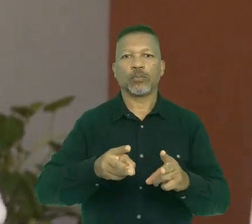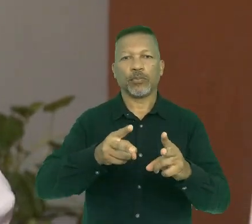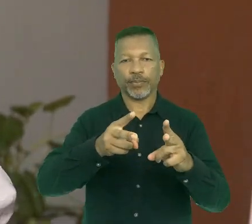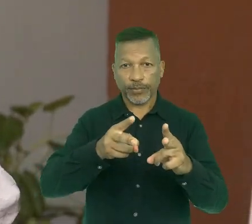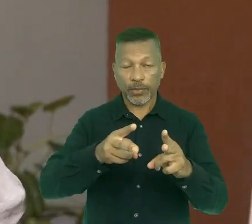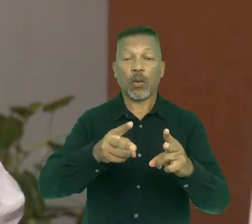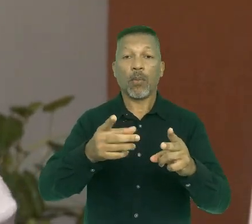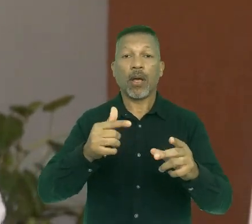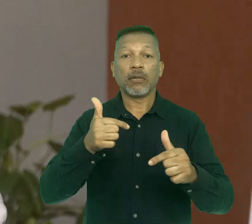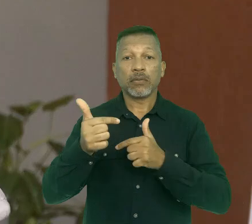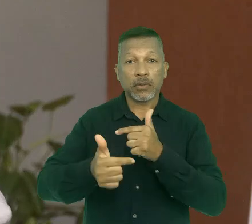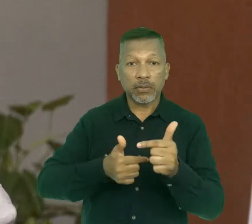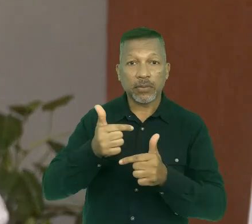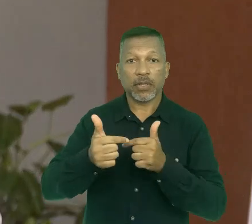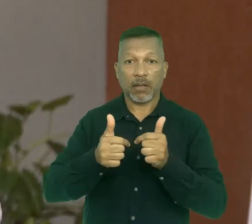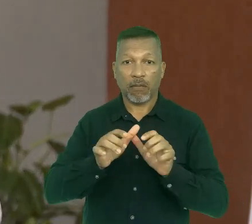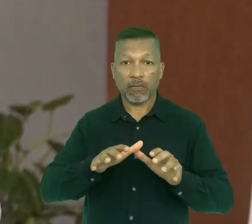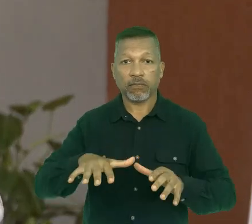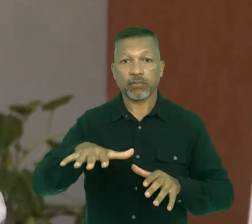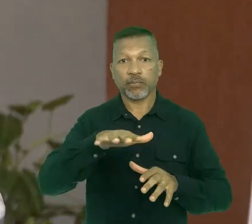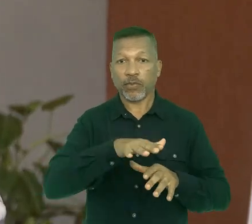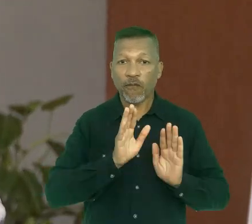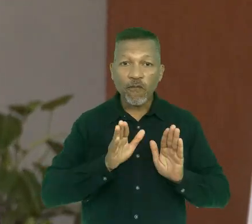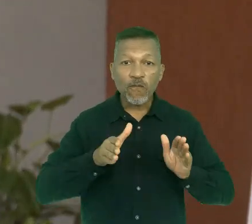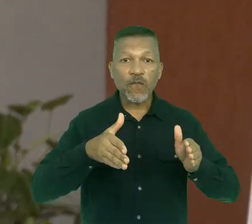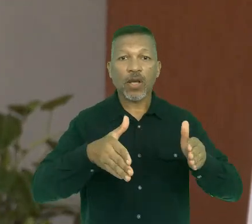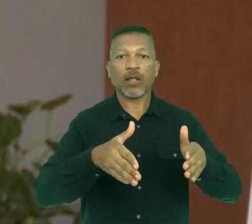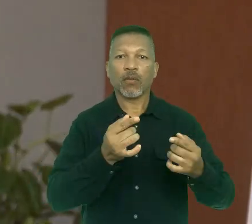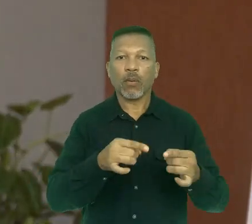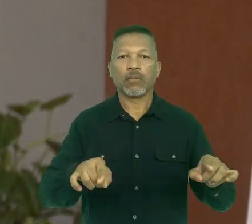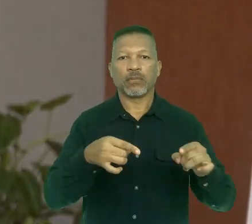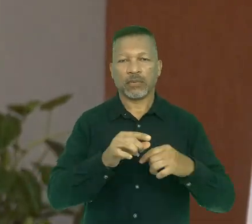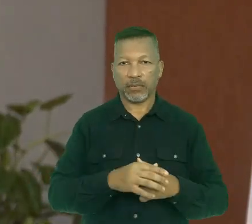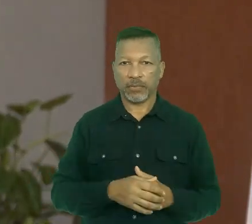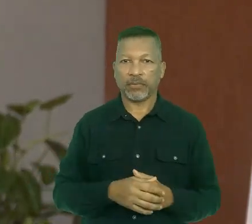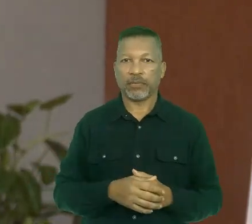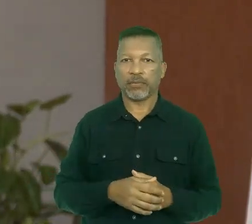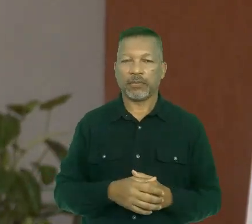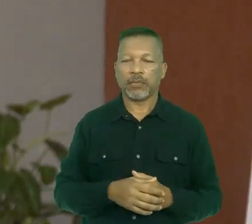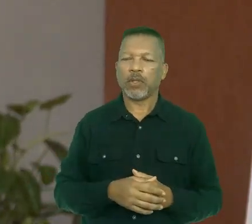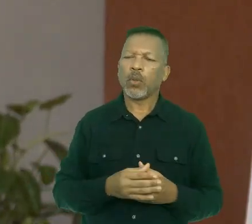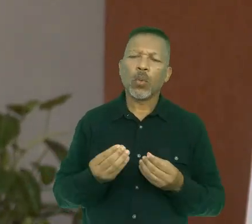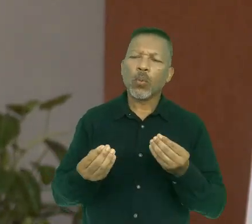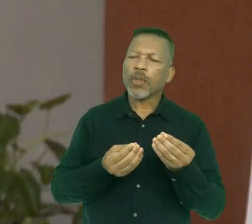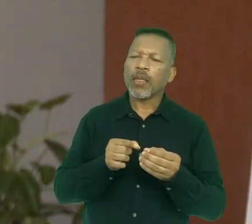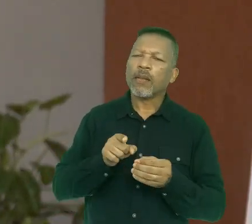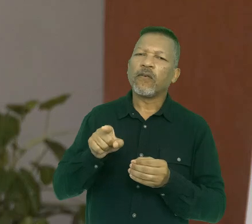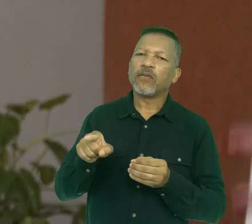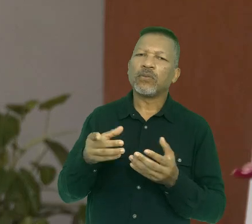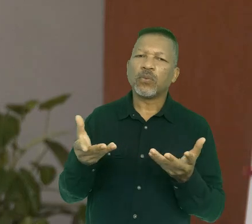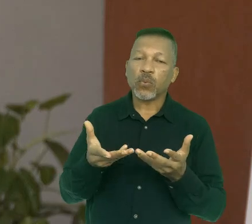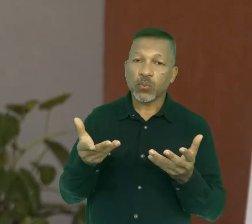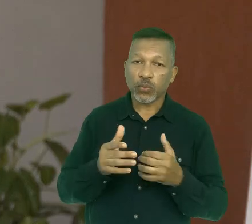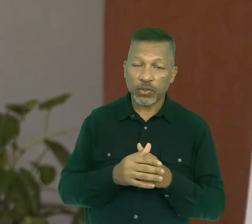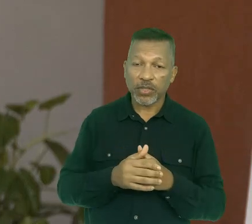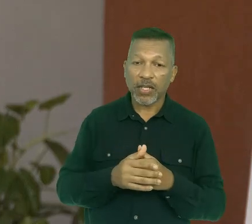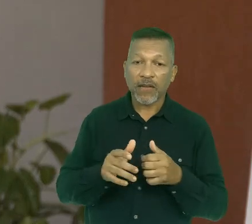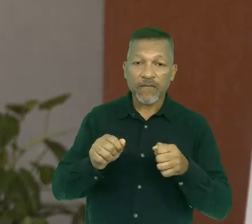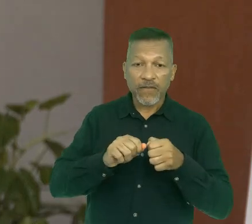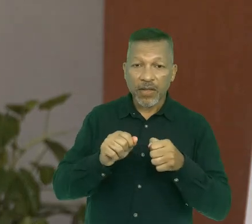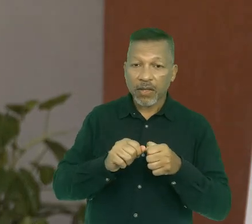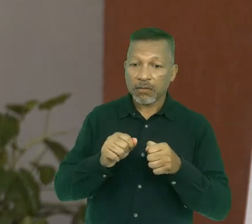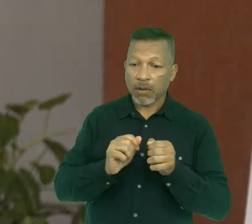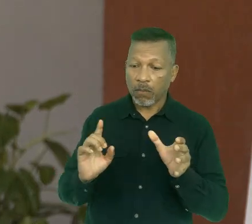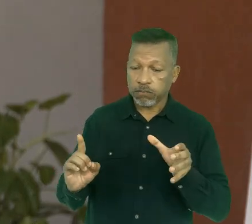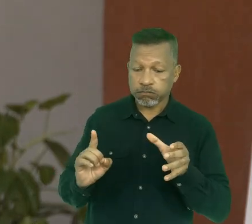pontapé para poder trabalhar exclusivamente com a música mesmo. E como que é para você hoje